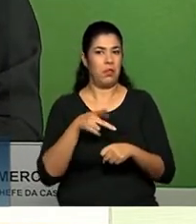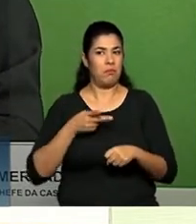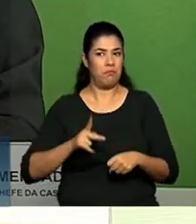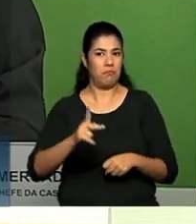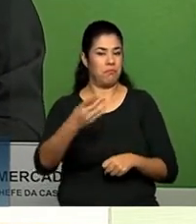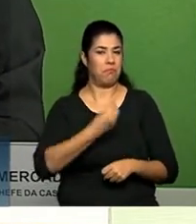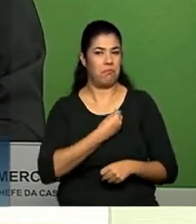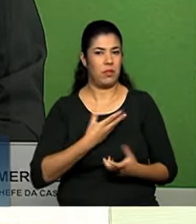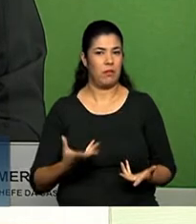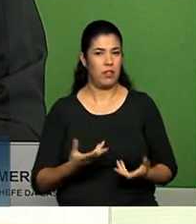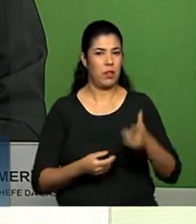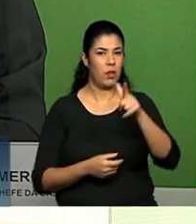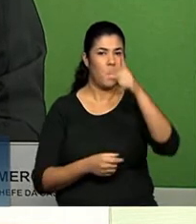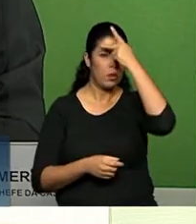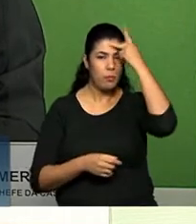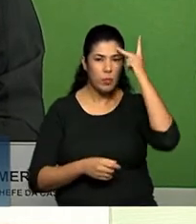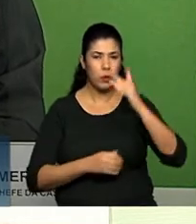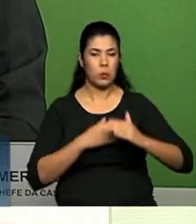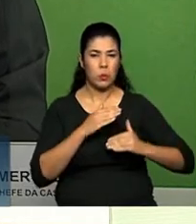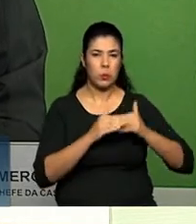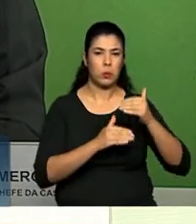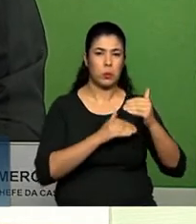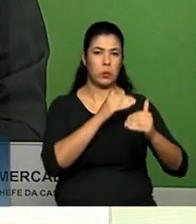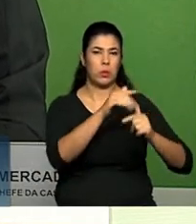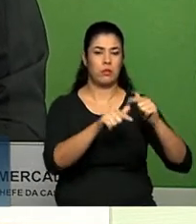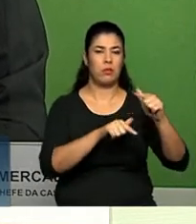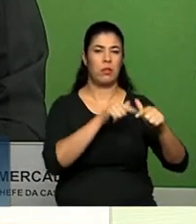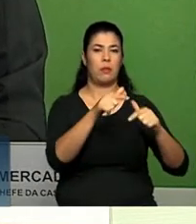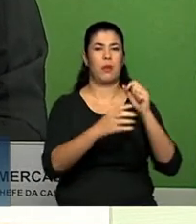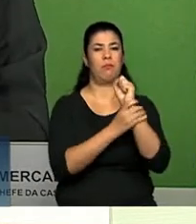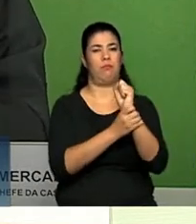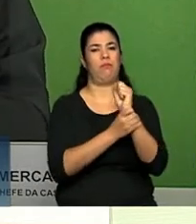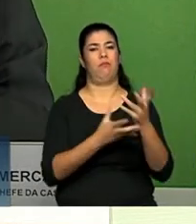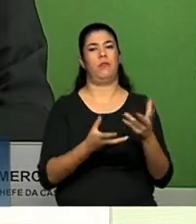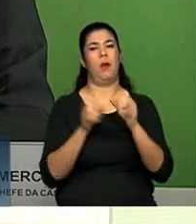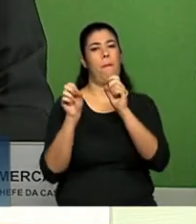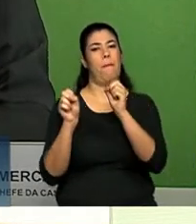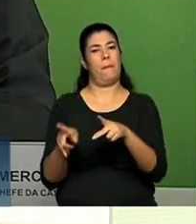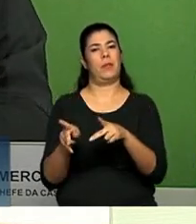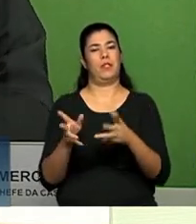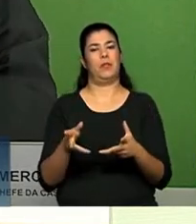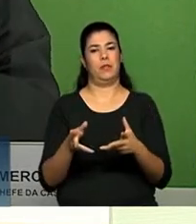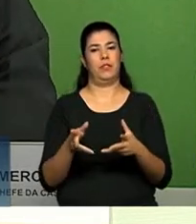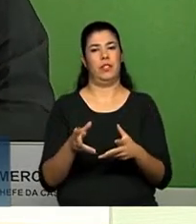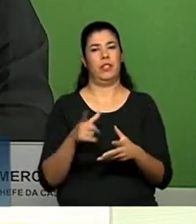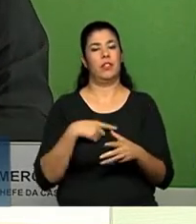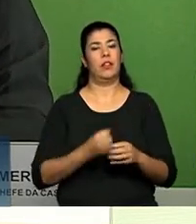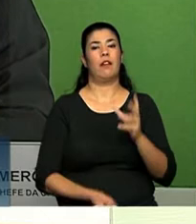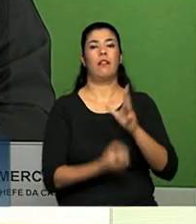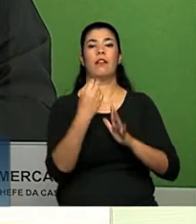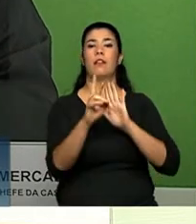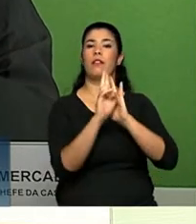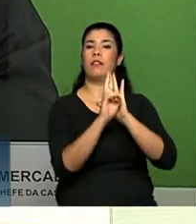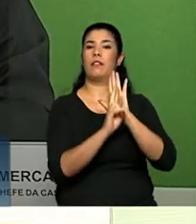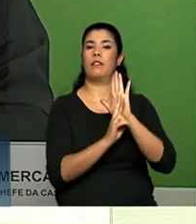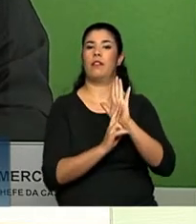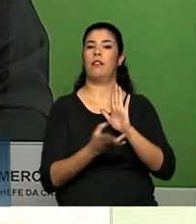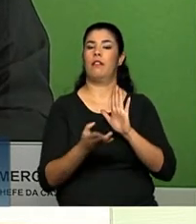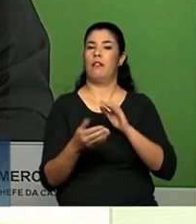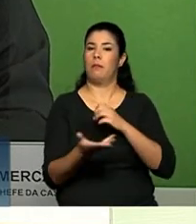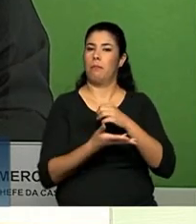que contribuíram todo ao longo do trabalho para poder garantir a sua pensão. Então, nós estamos criando regras básicas,